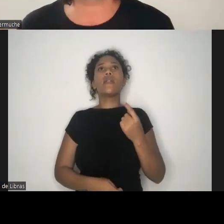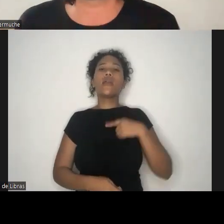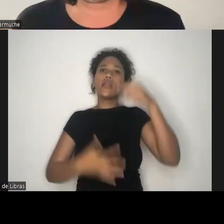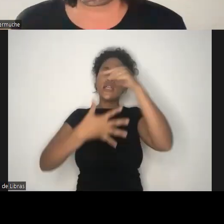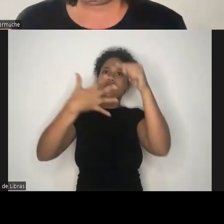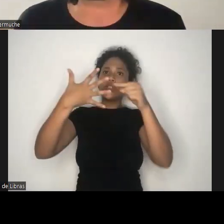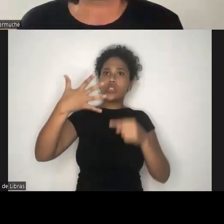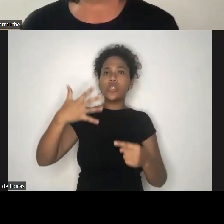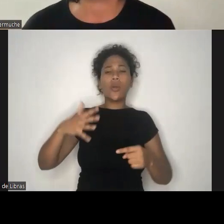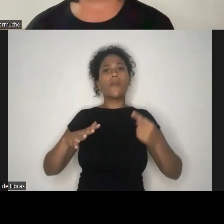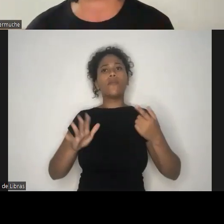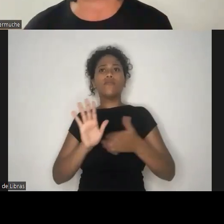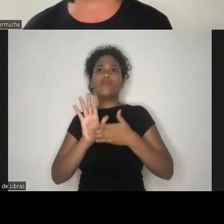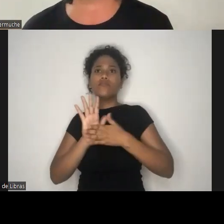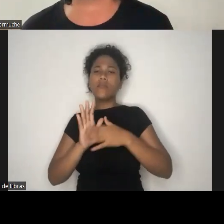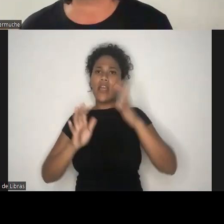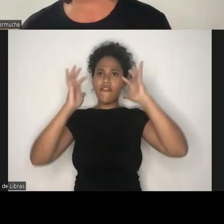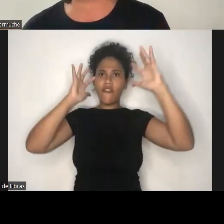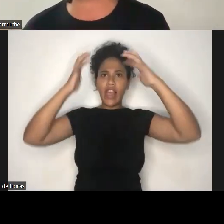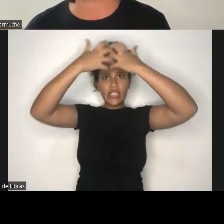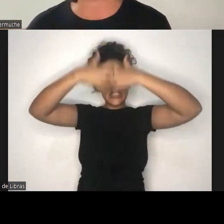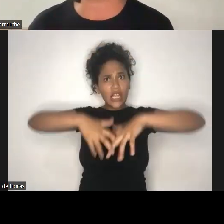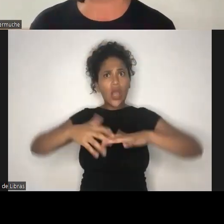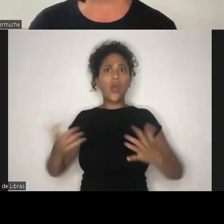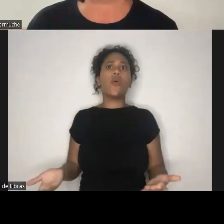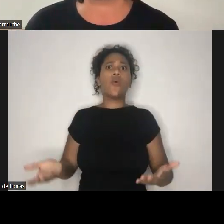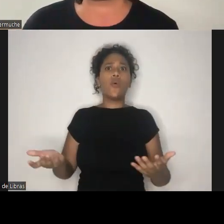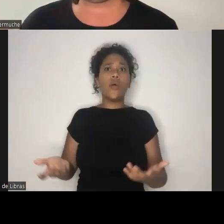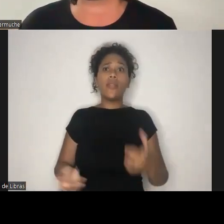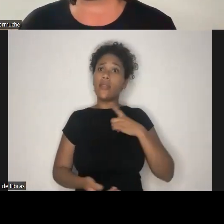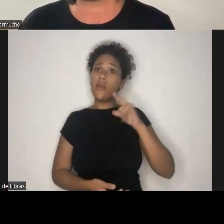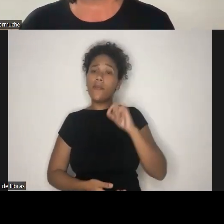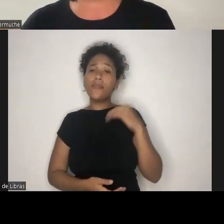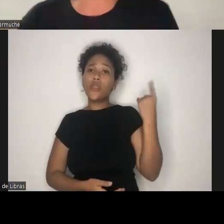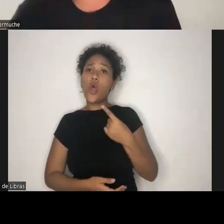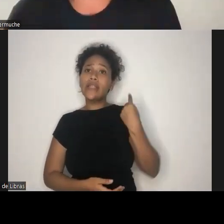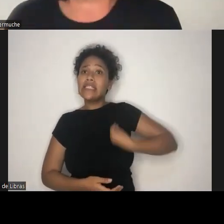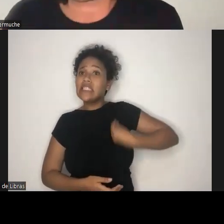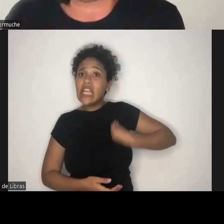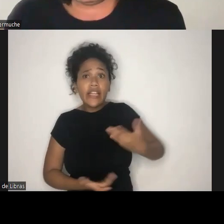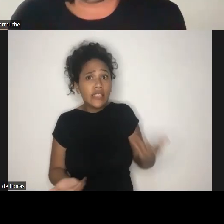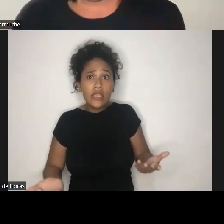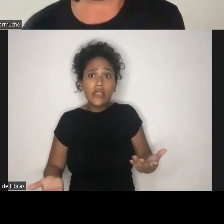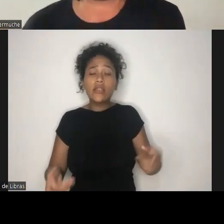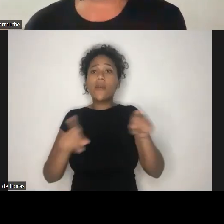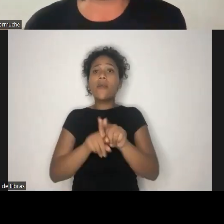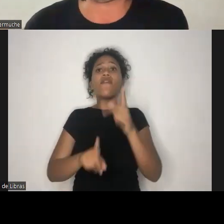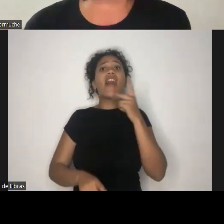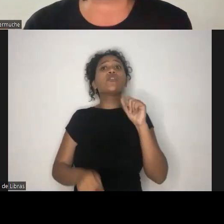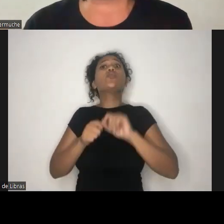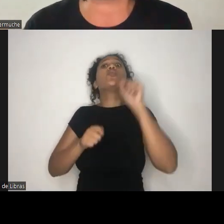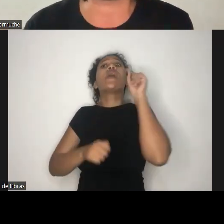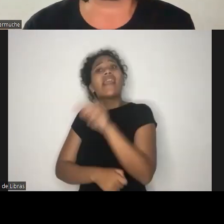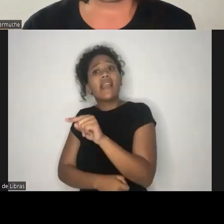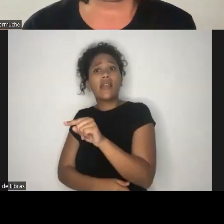proporcionam reflexões de Pilares que balizam a nossa existência e o faz nela né como